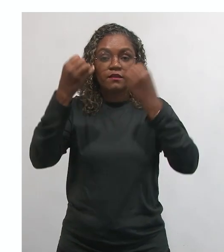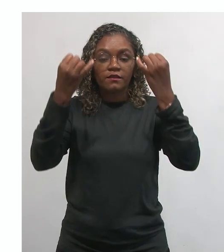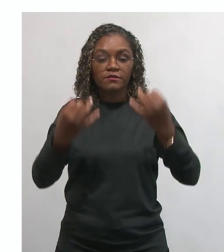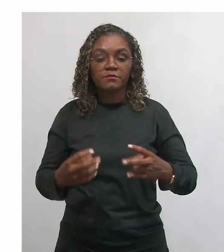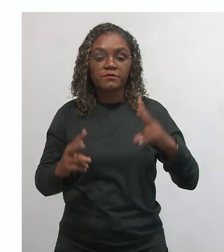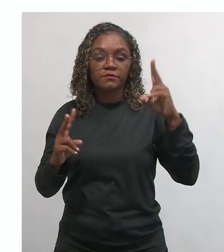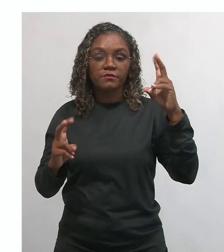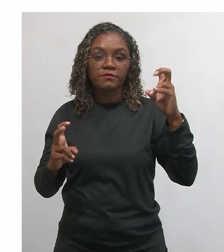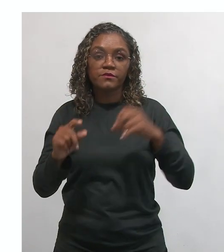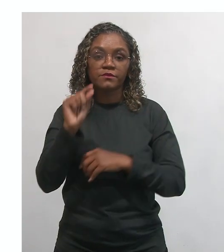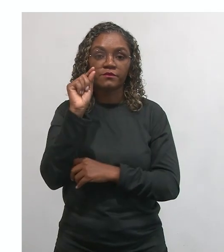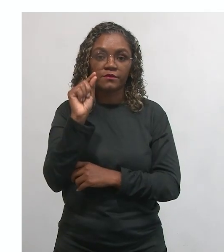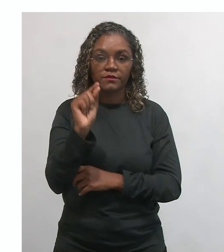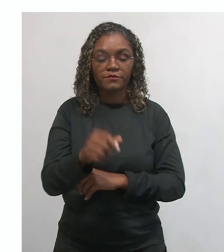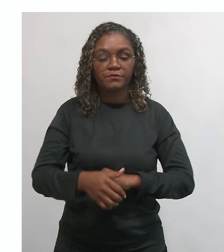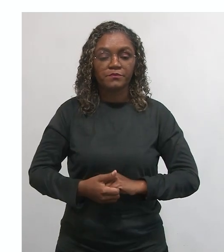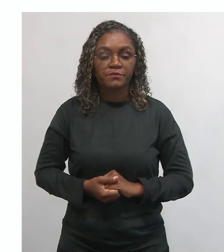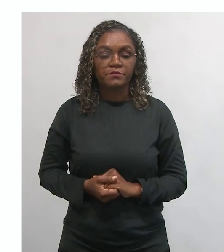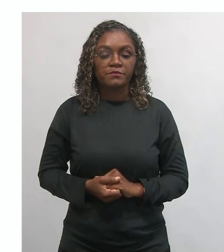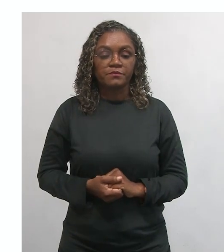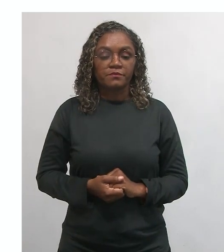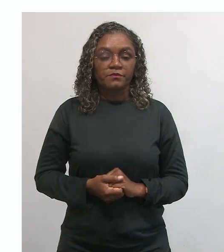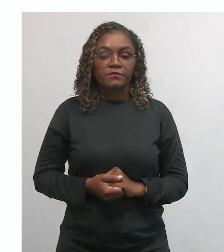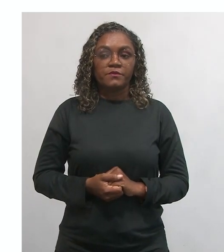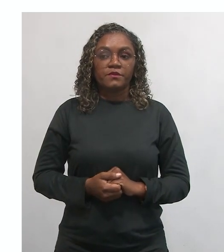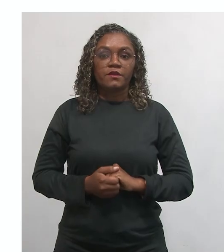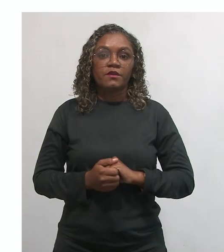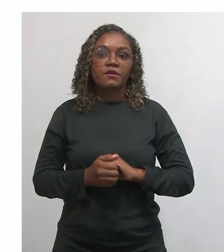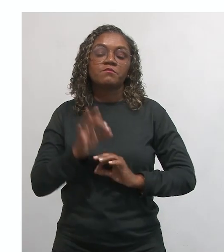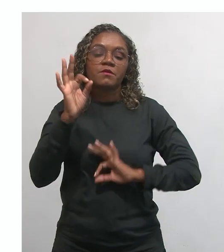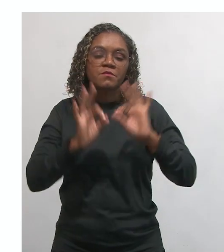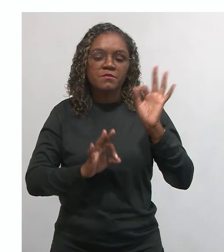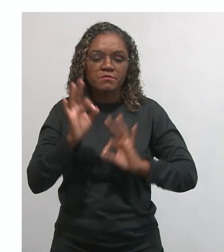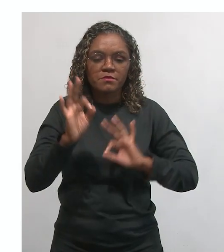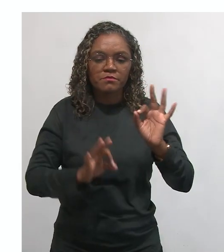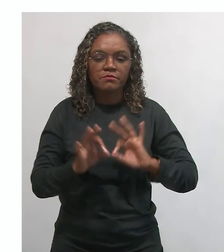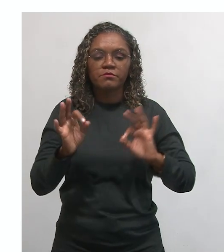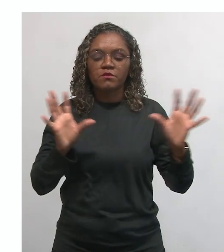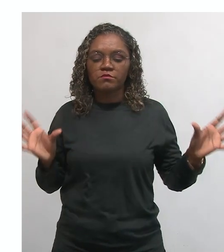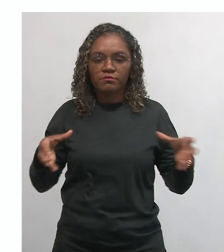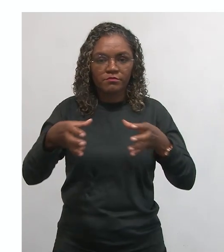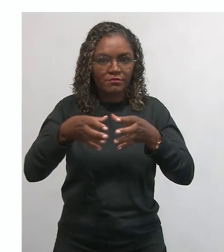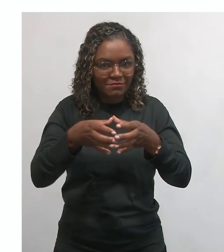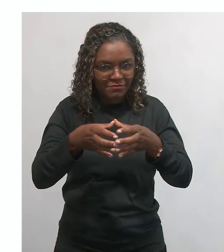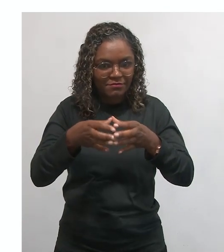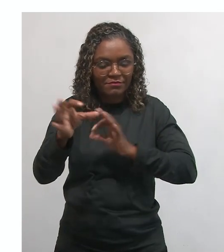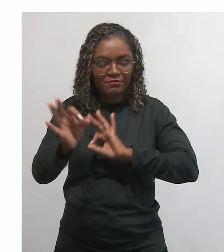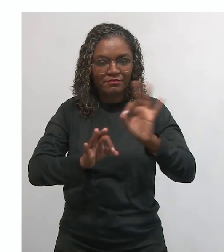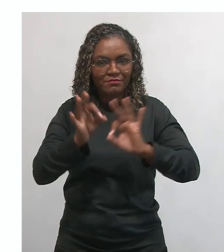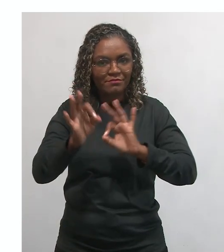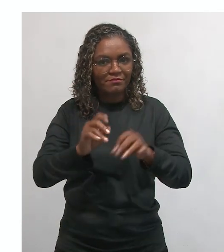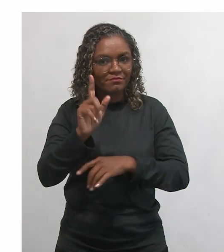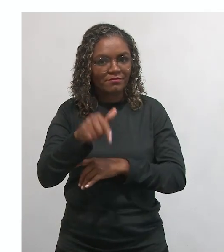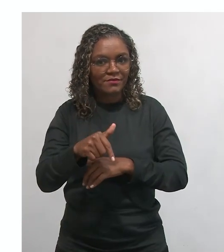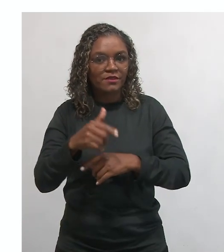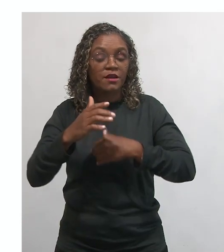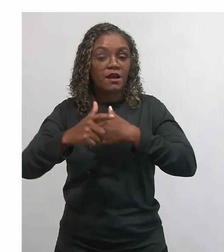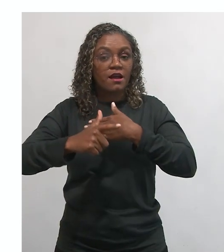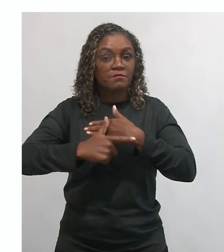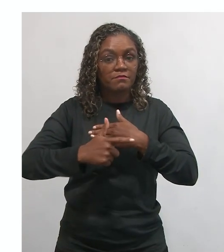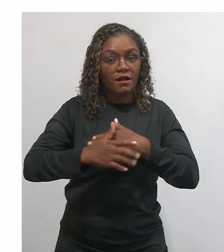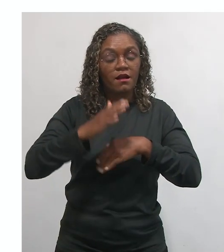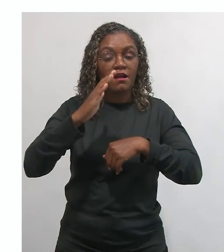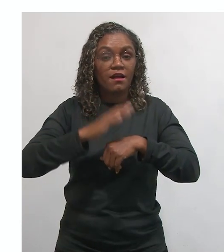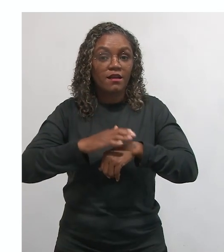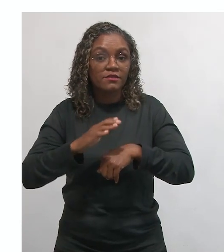essa atribuição está associada à mobilização de talentos e esforços coletivamente organizados,